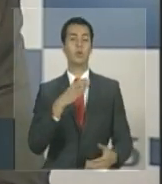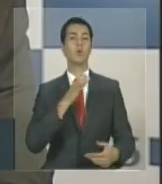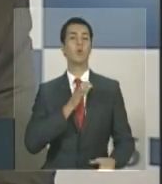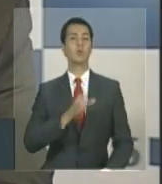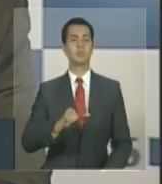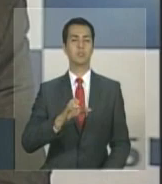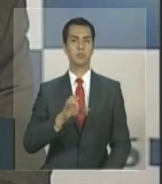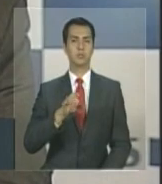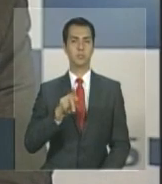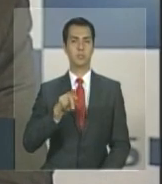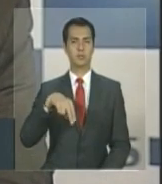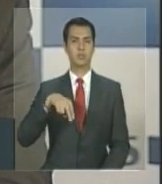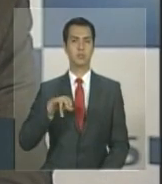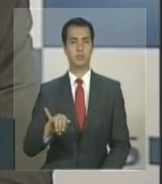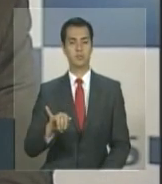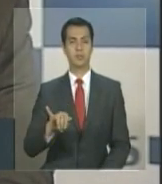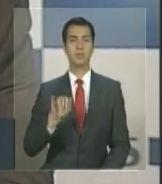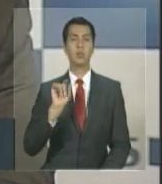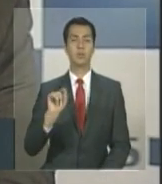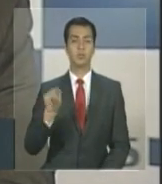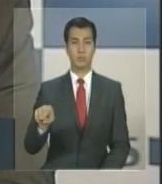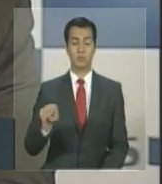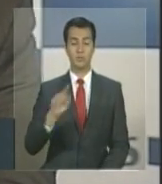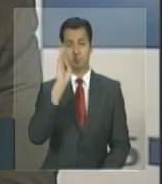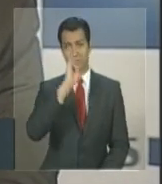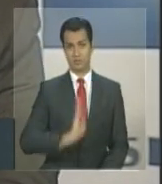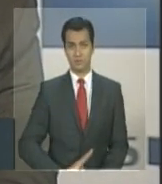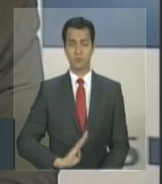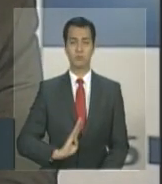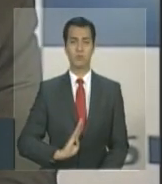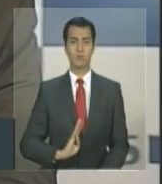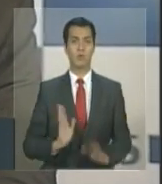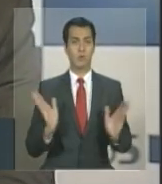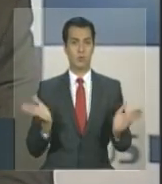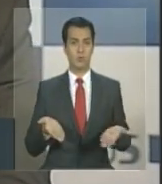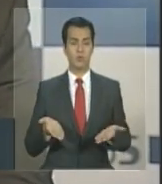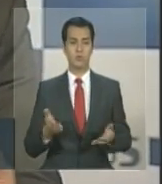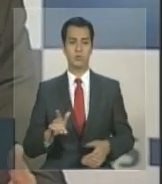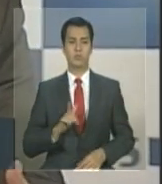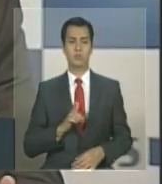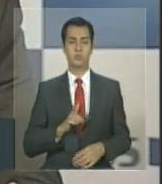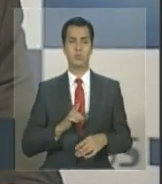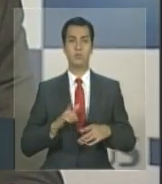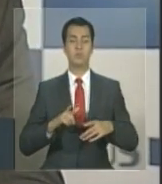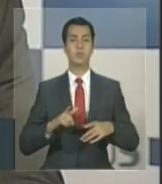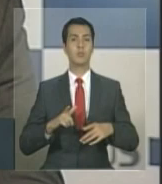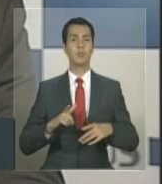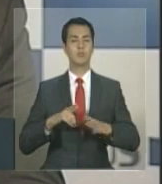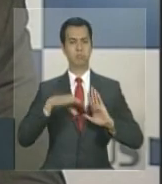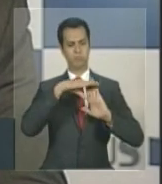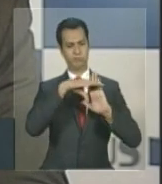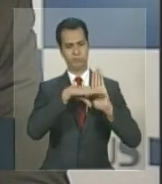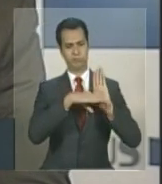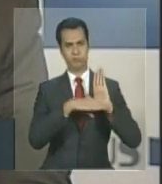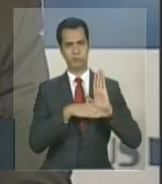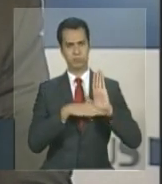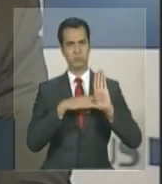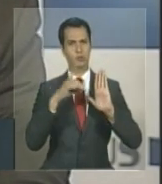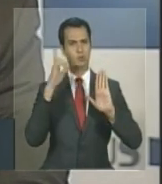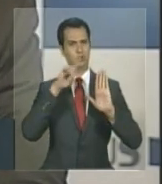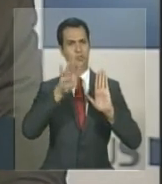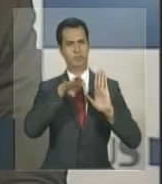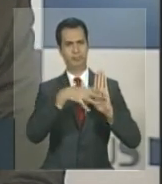Programa Nacional de Imunização, que o Brasil só consegue não só ter um amplo calendário de vacinação